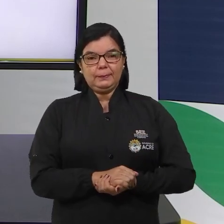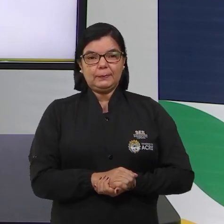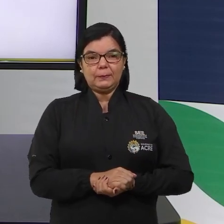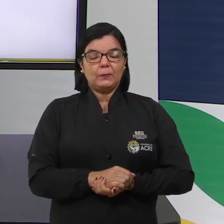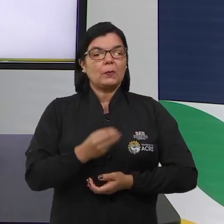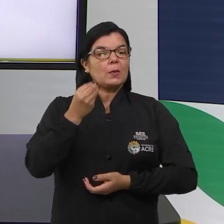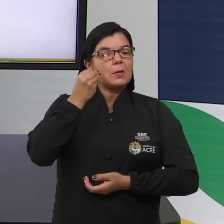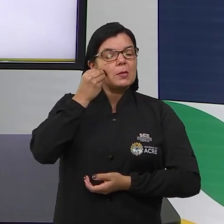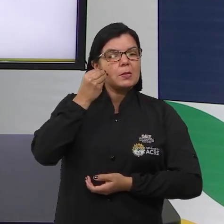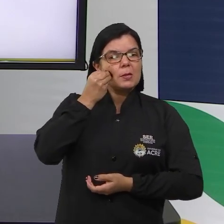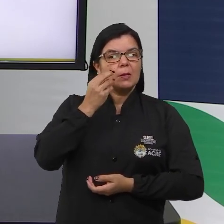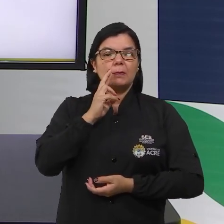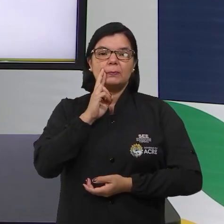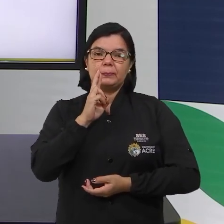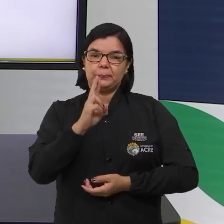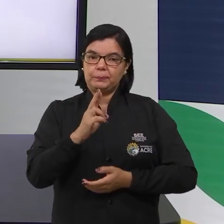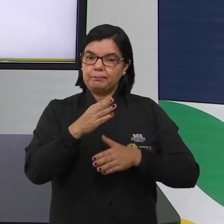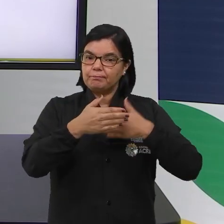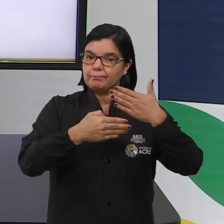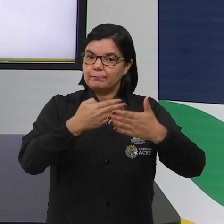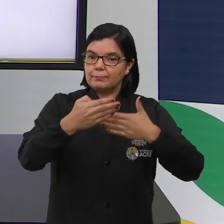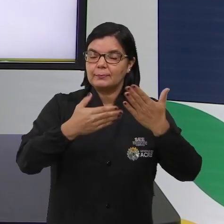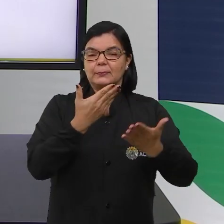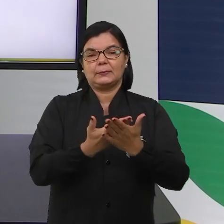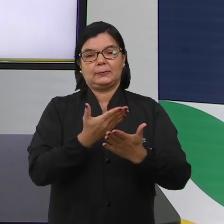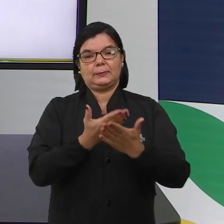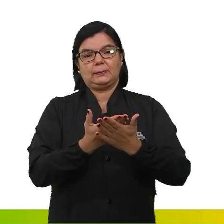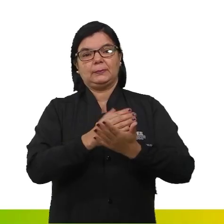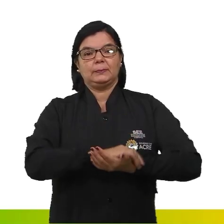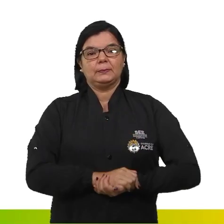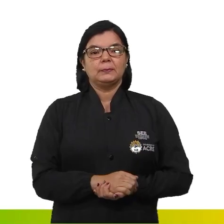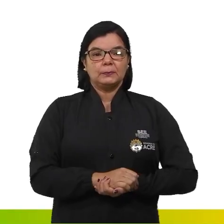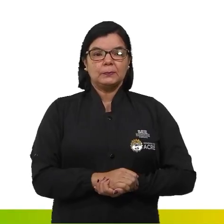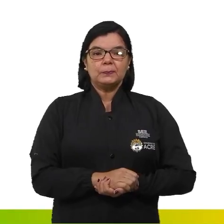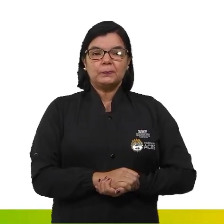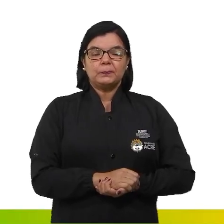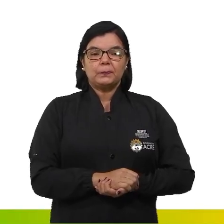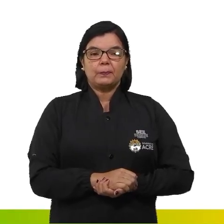gente ir tentando responder no decorrer dessa aula. Então,